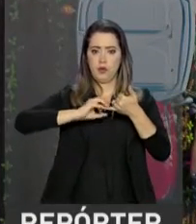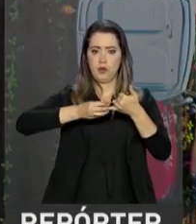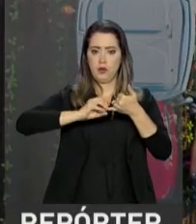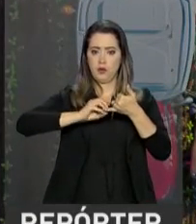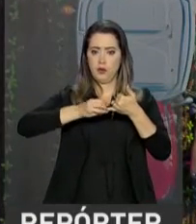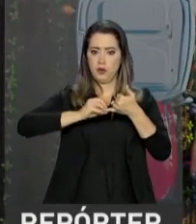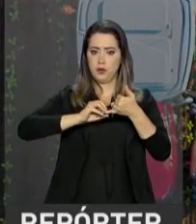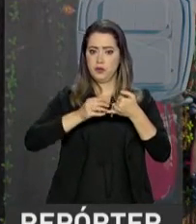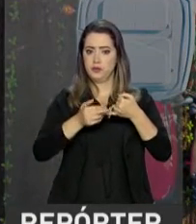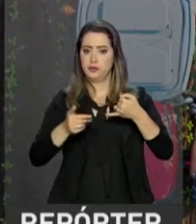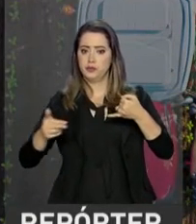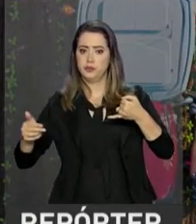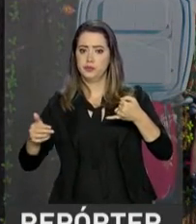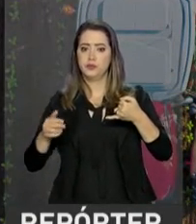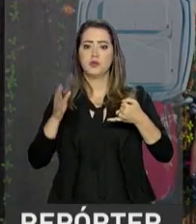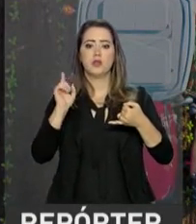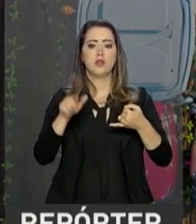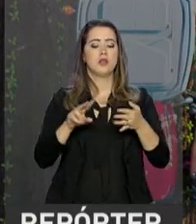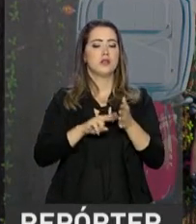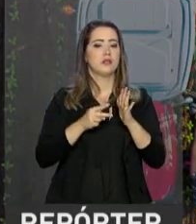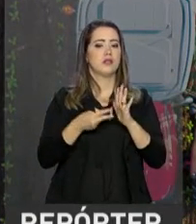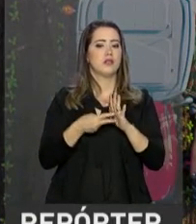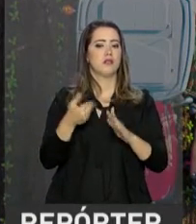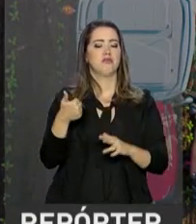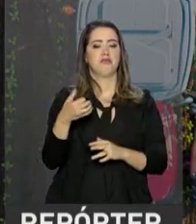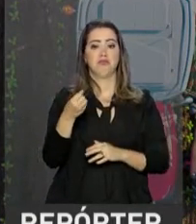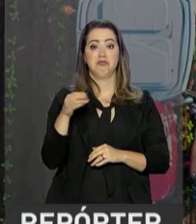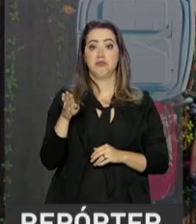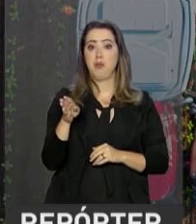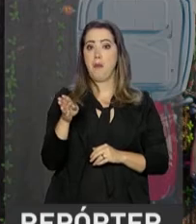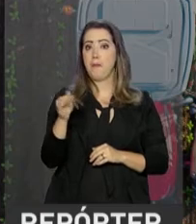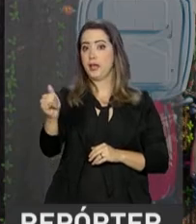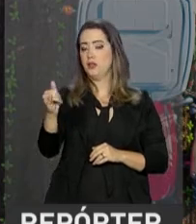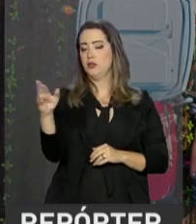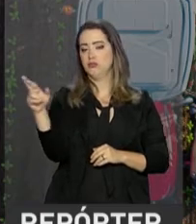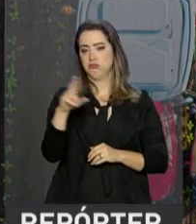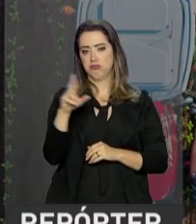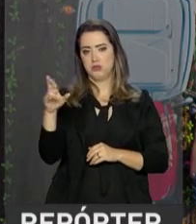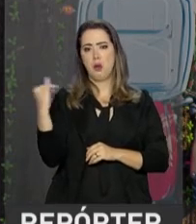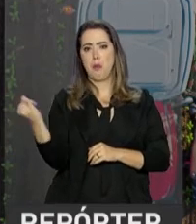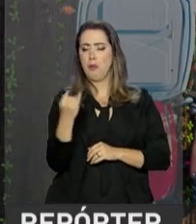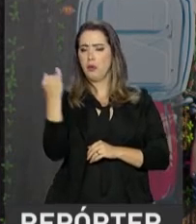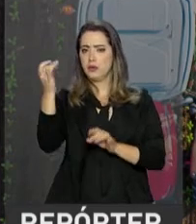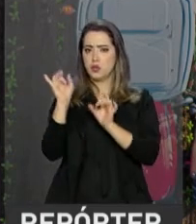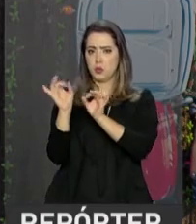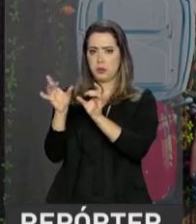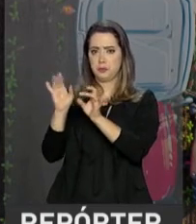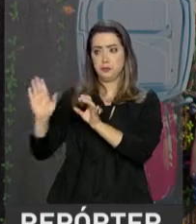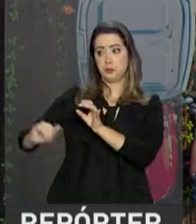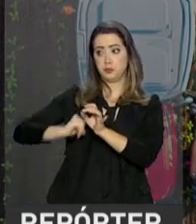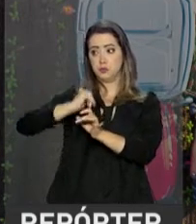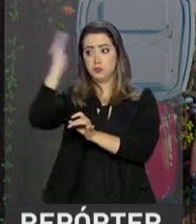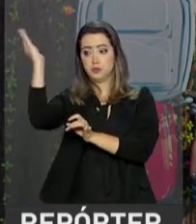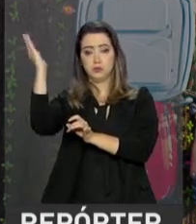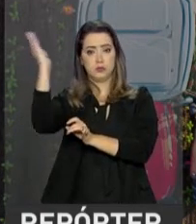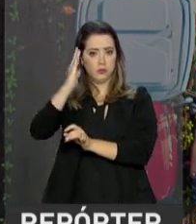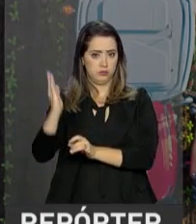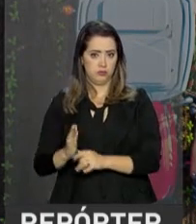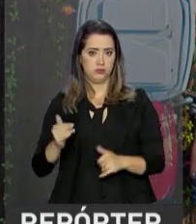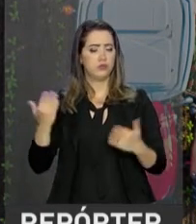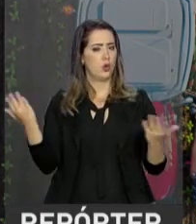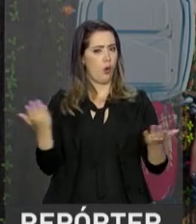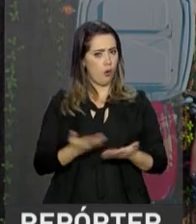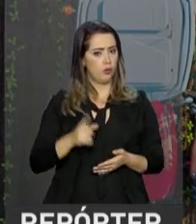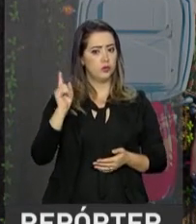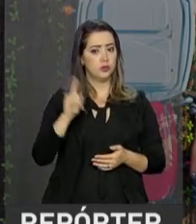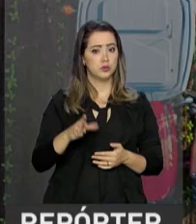pulsos representa 16 bilhões de reais têm grande potencial na exportação o brasil é hoje o maior